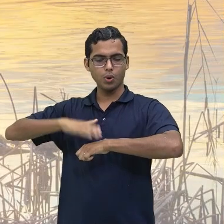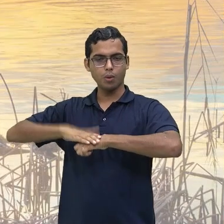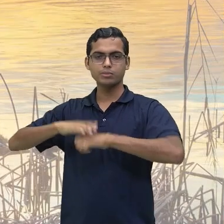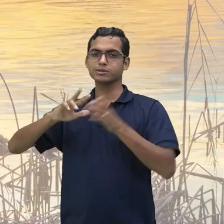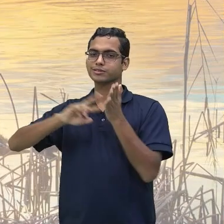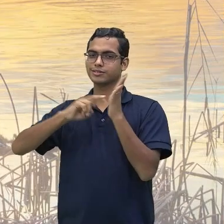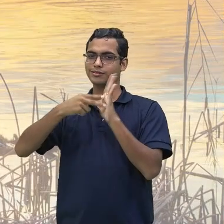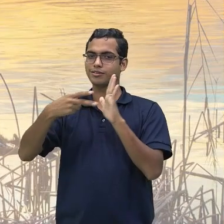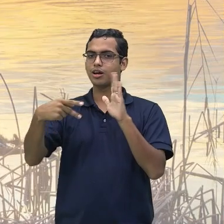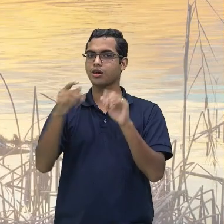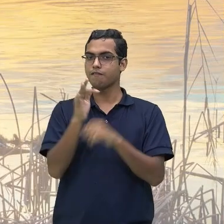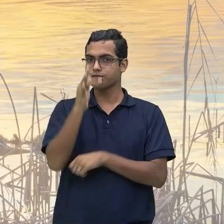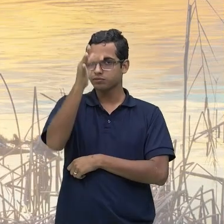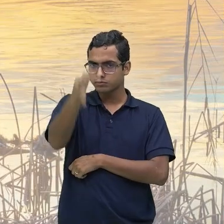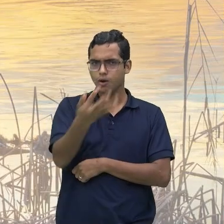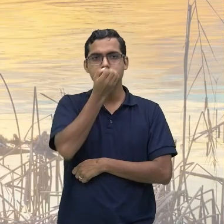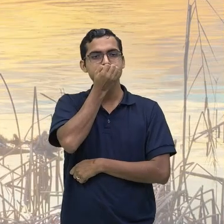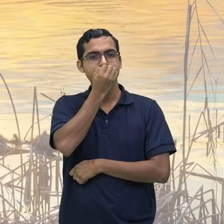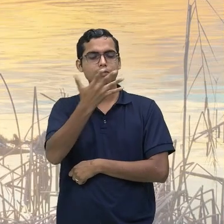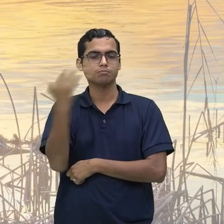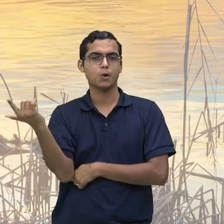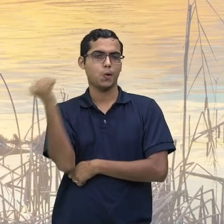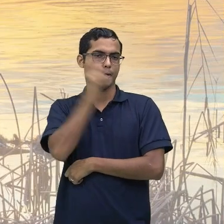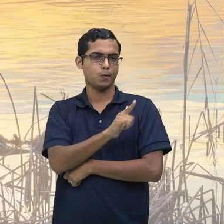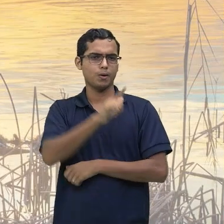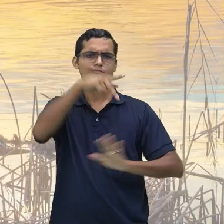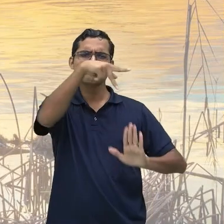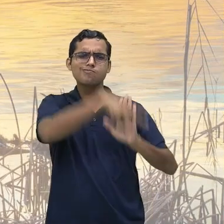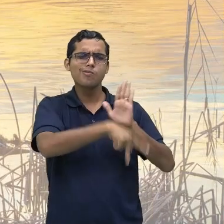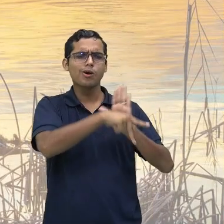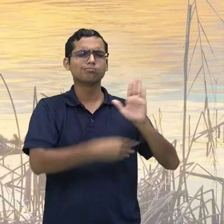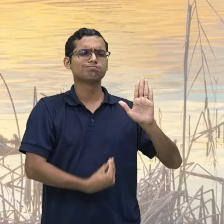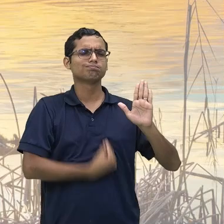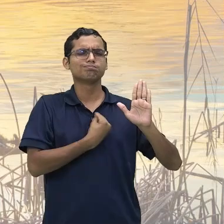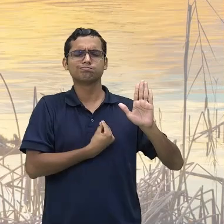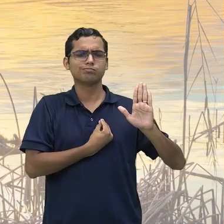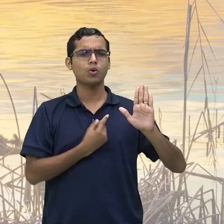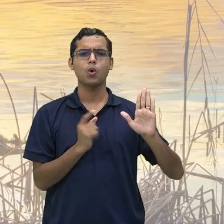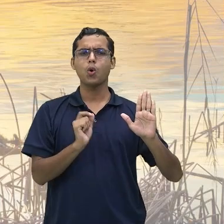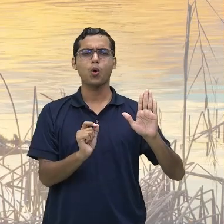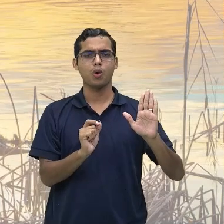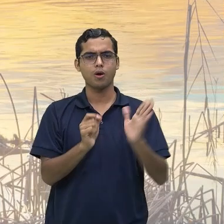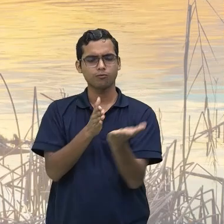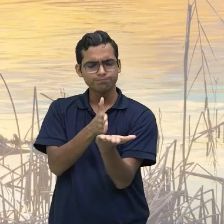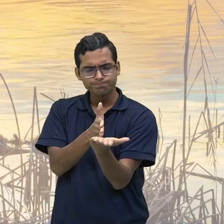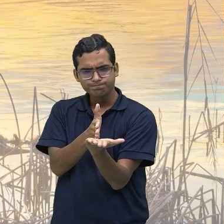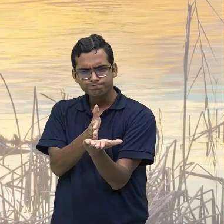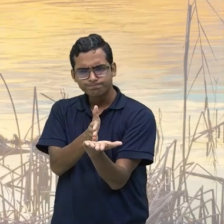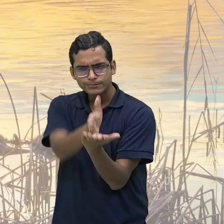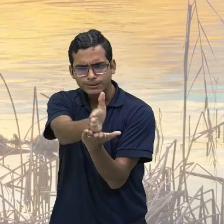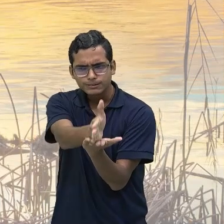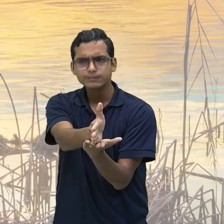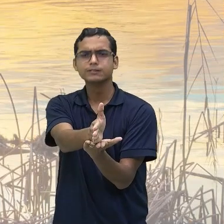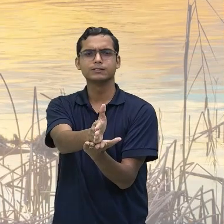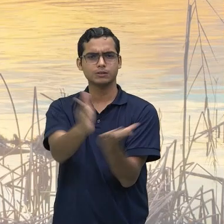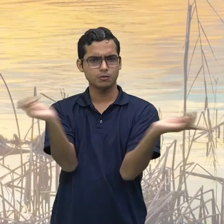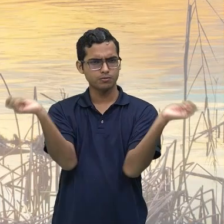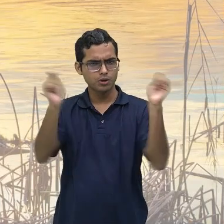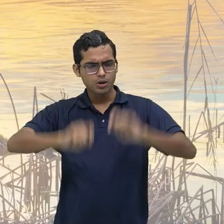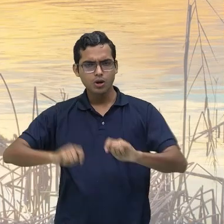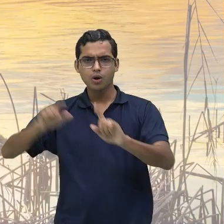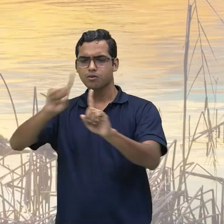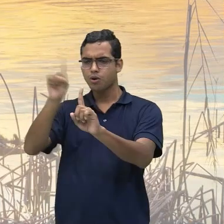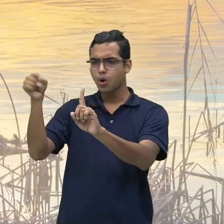um projeto. Então, o que seria esse projeto de vida? É exatamente esse caminho que a gente pode traçar para atingir os